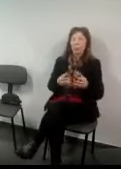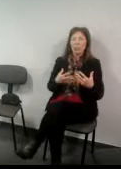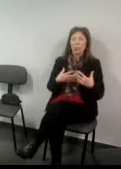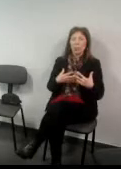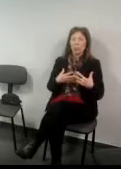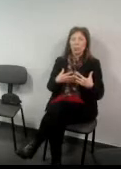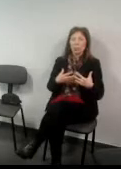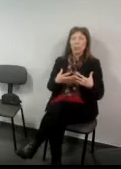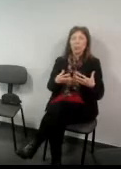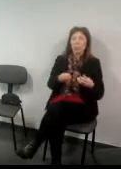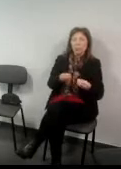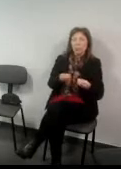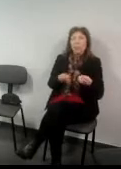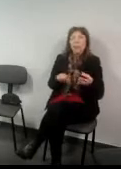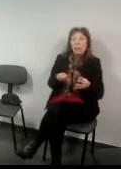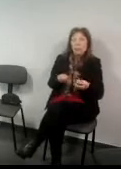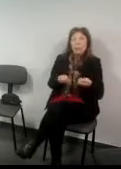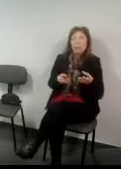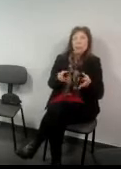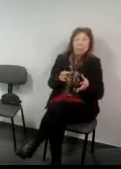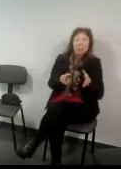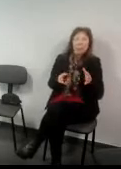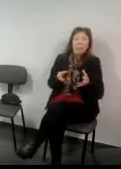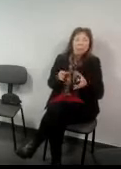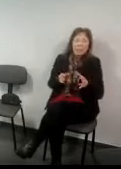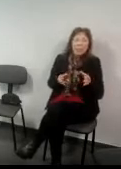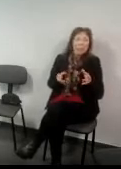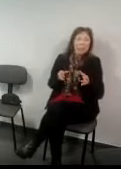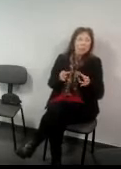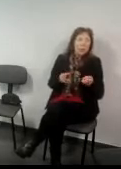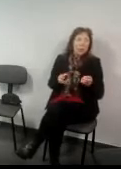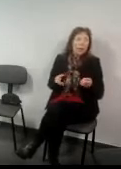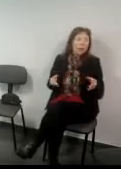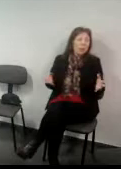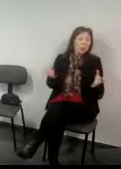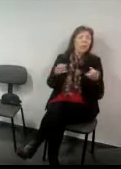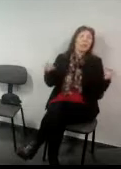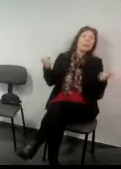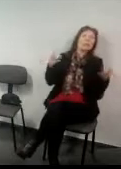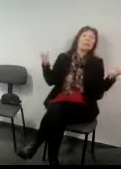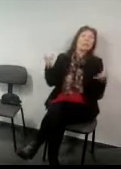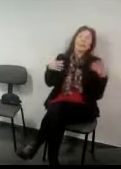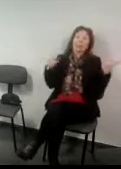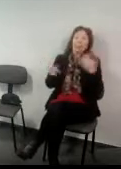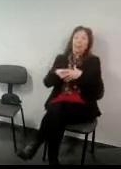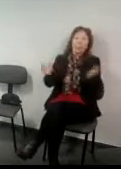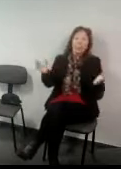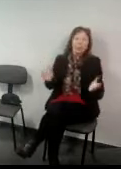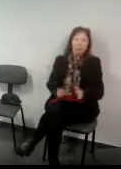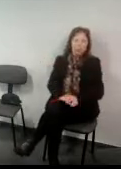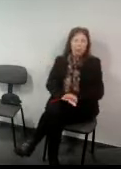você joga uma energia, que o coração já está ali, meio que bombando, já meio ali, né, um fio. Aí joga uma energia que ele não aguenta ali,